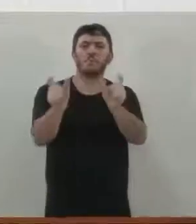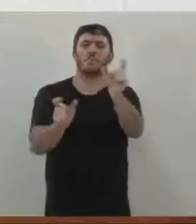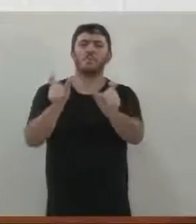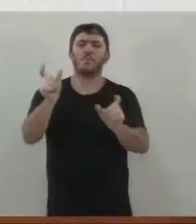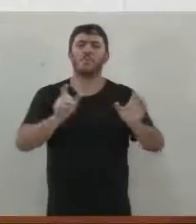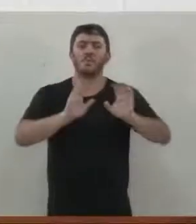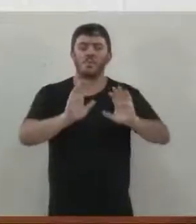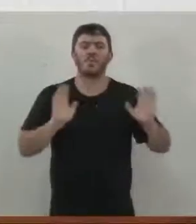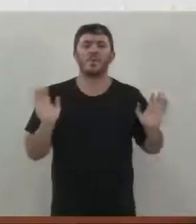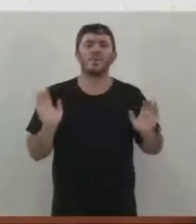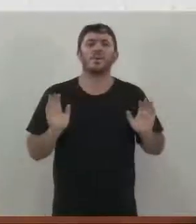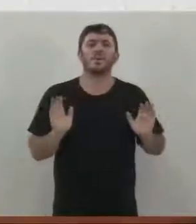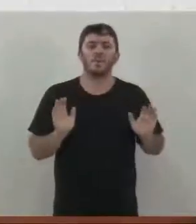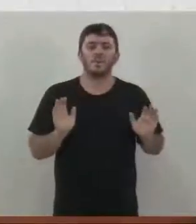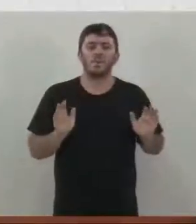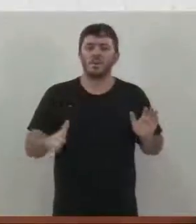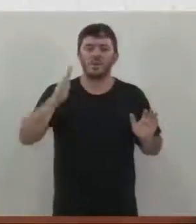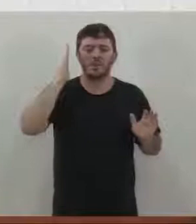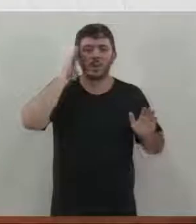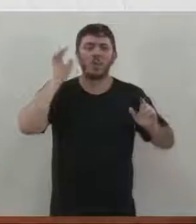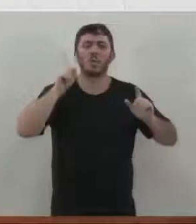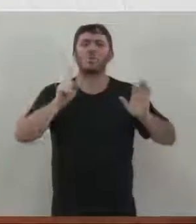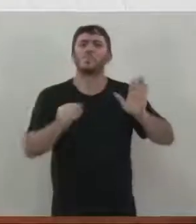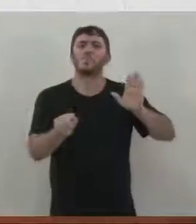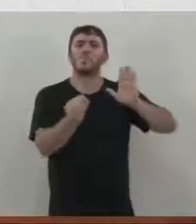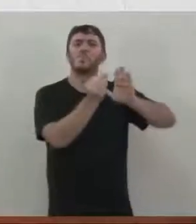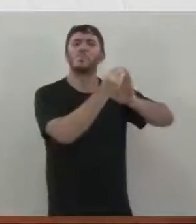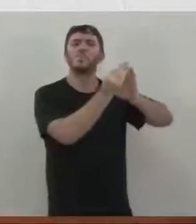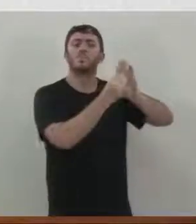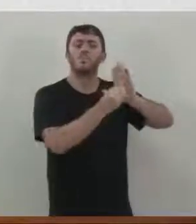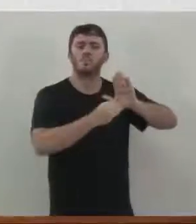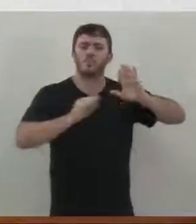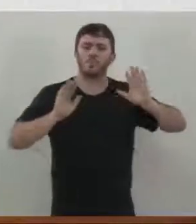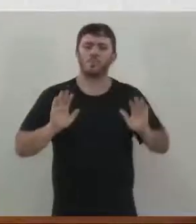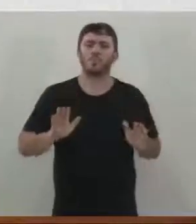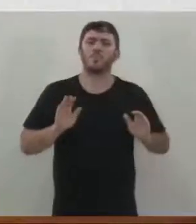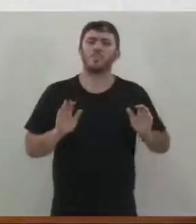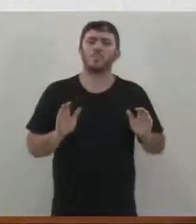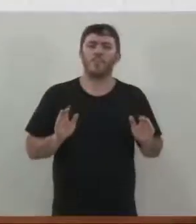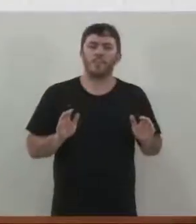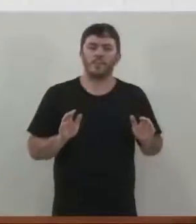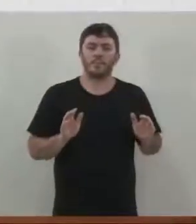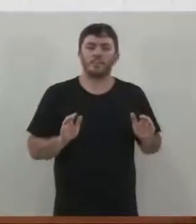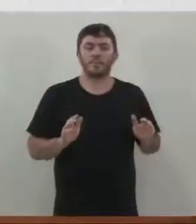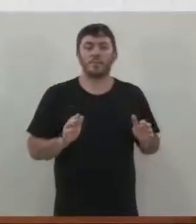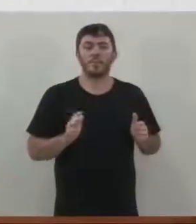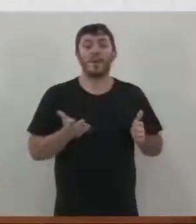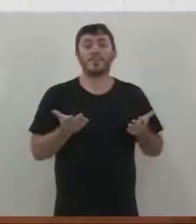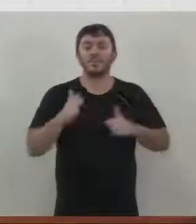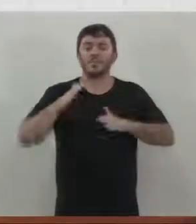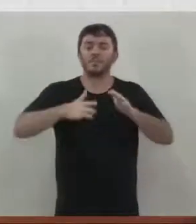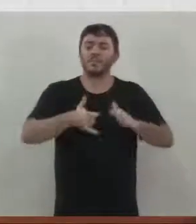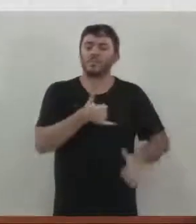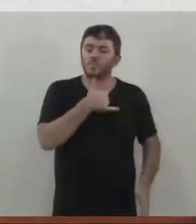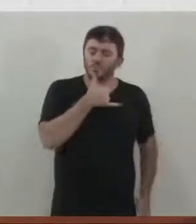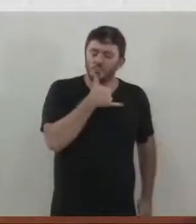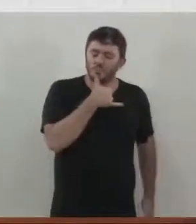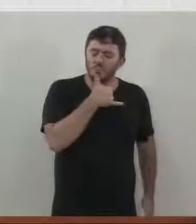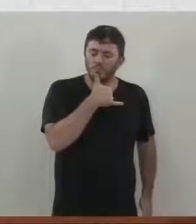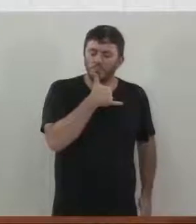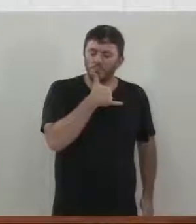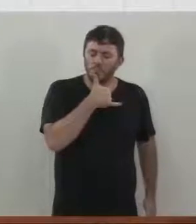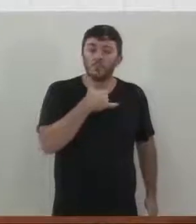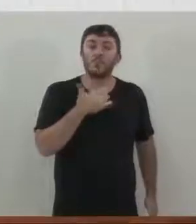aquilo que foi postado aí ou expresso aí na pesquisa. Infelizmente, muitas das vezes